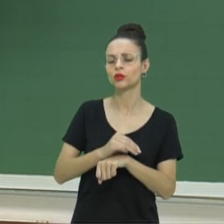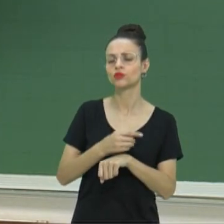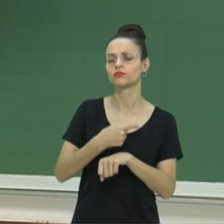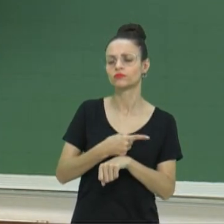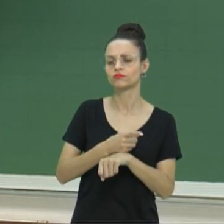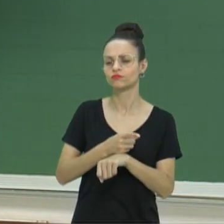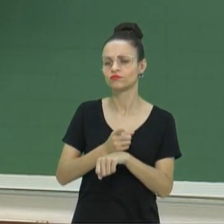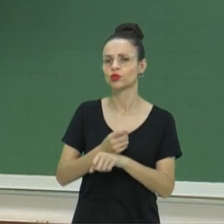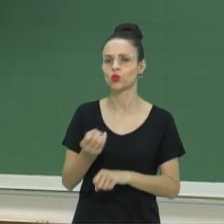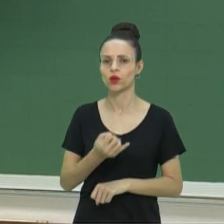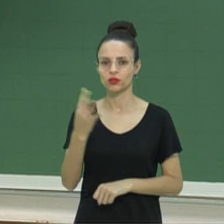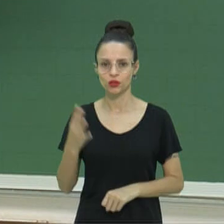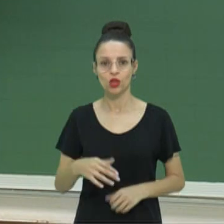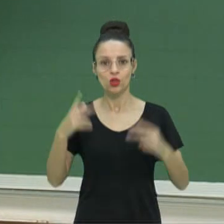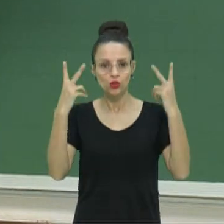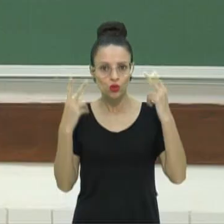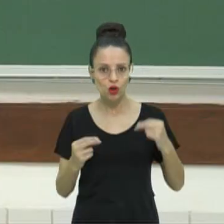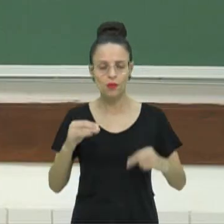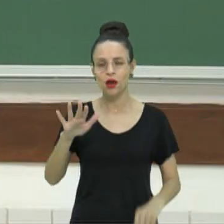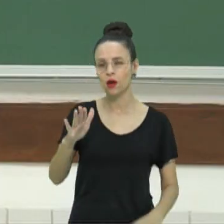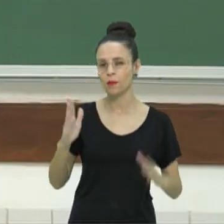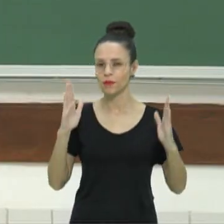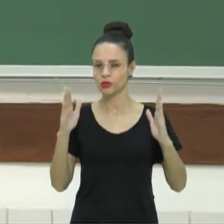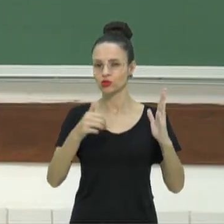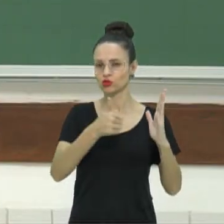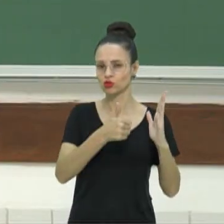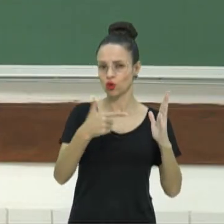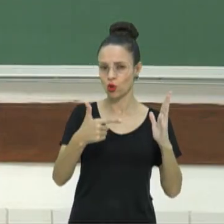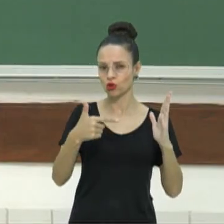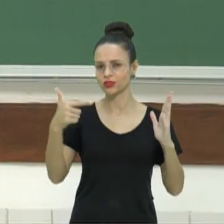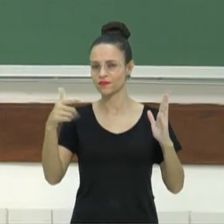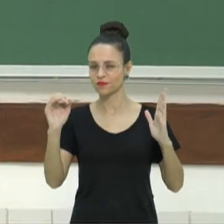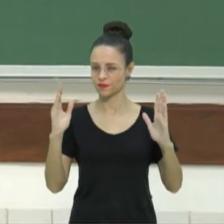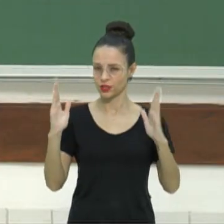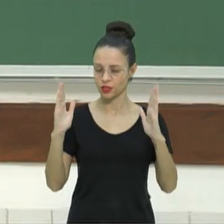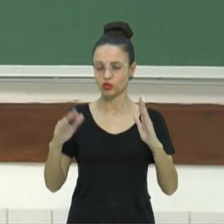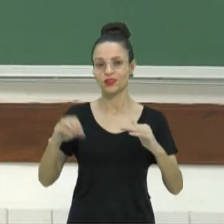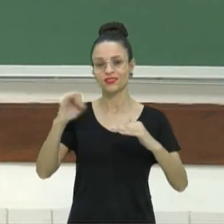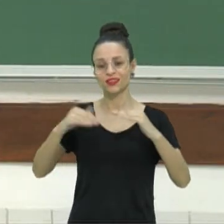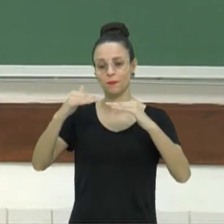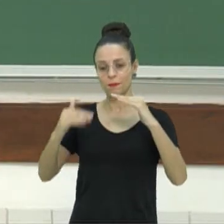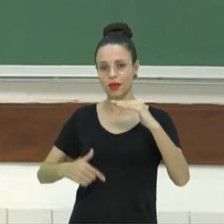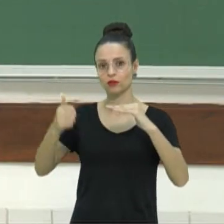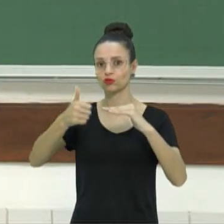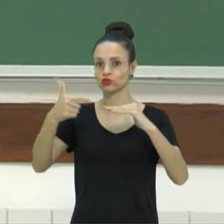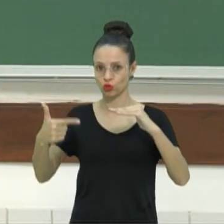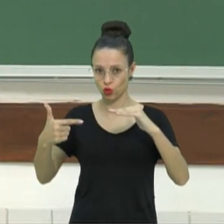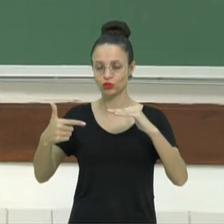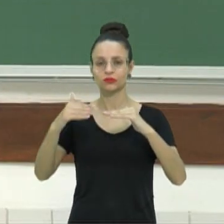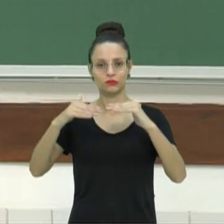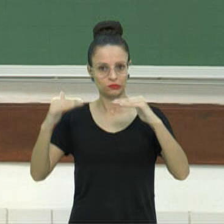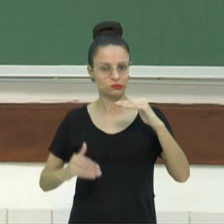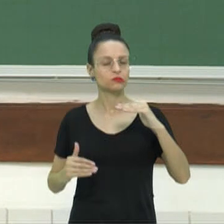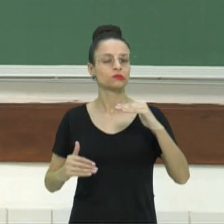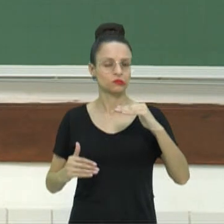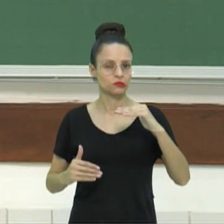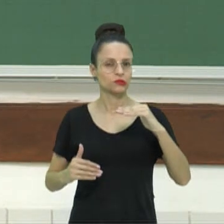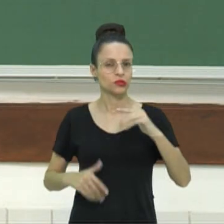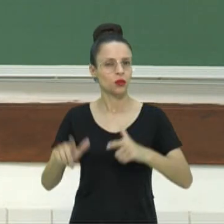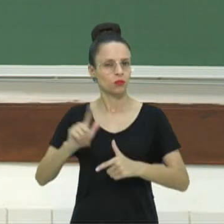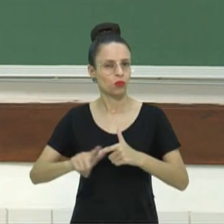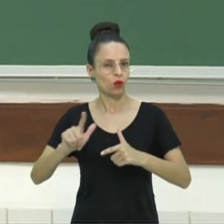O normal recomendado é de 12 a 20, menos de 12 em repouso, né? Também pode ter algum